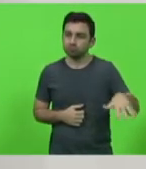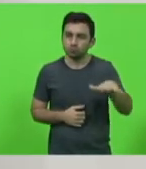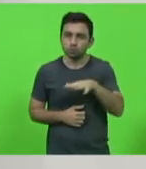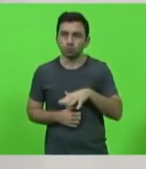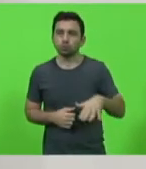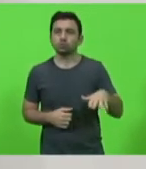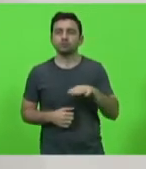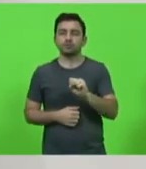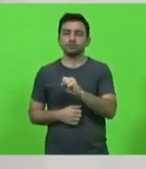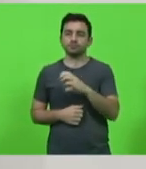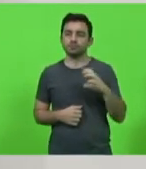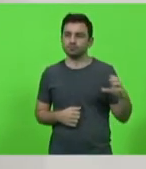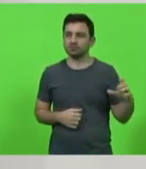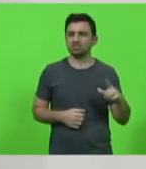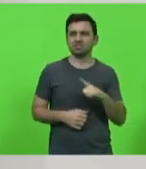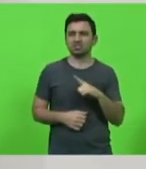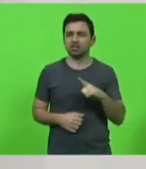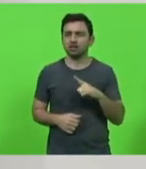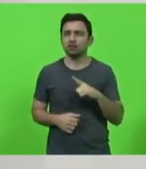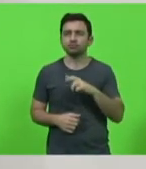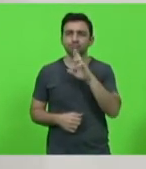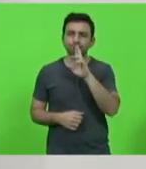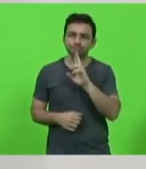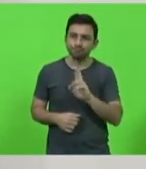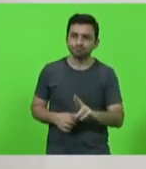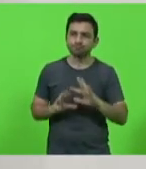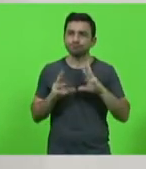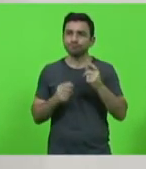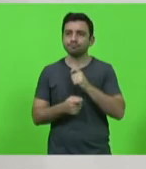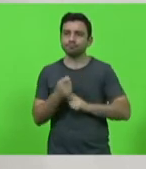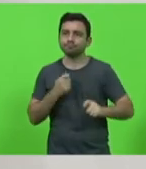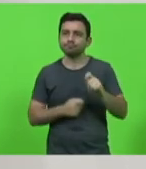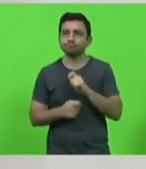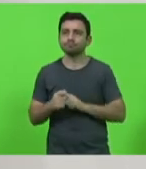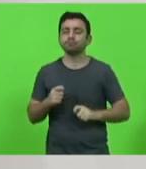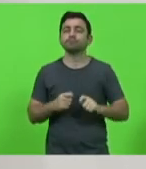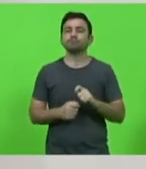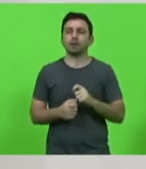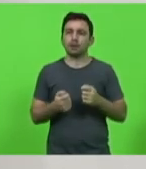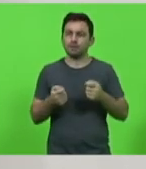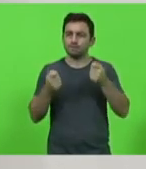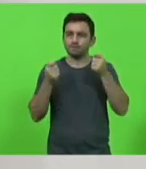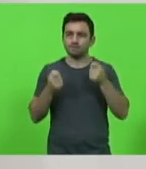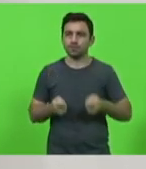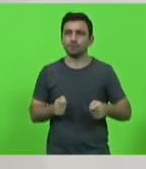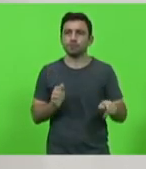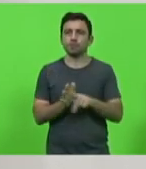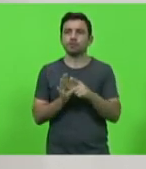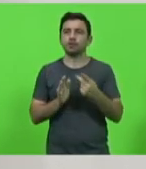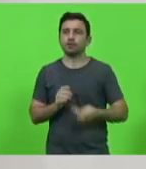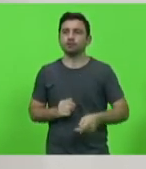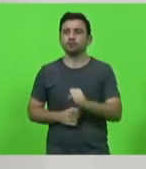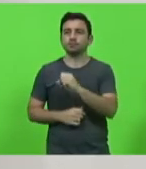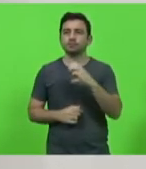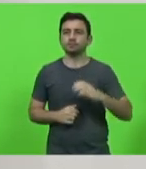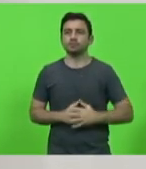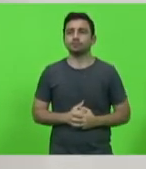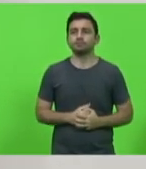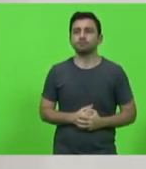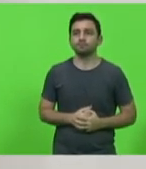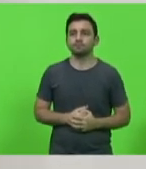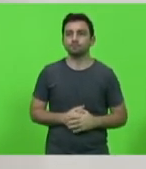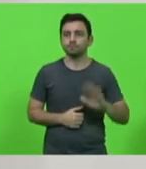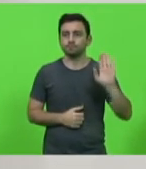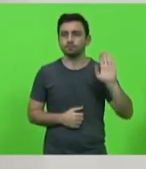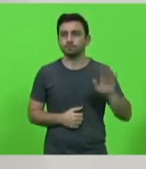produção, os dados e os resultados econômicos que estão sustentando Santa Catarina. Uma parte, seu nobre parlamentar